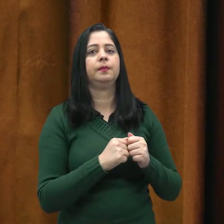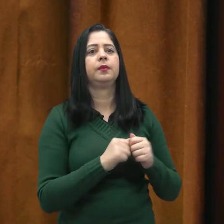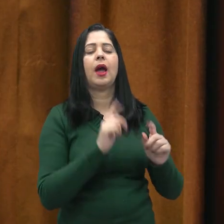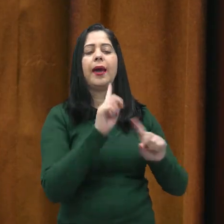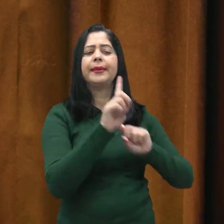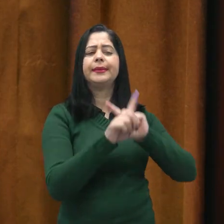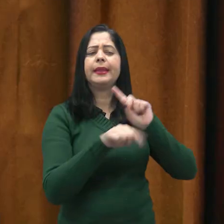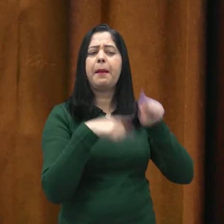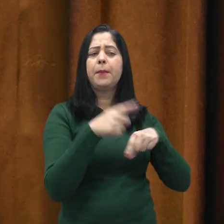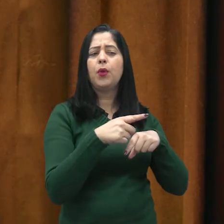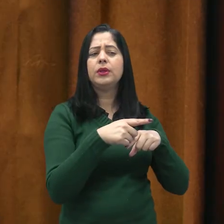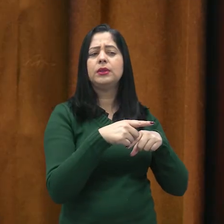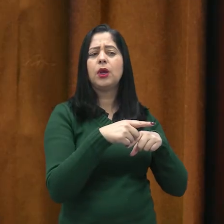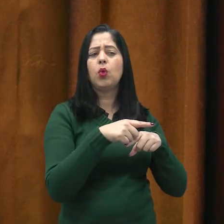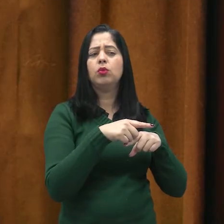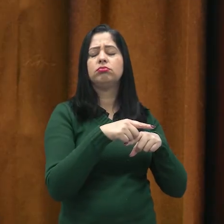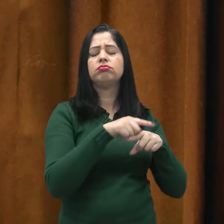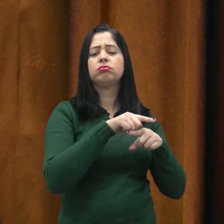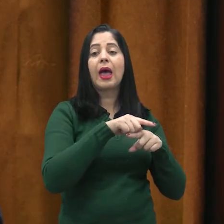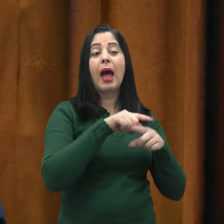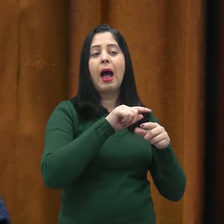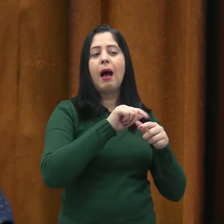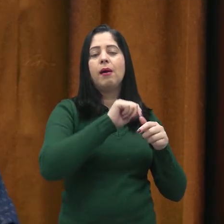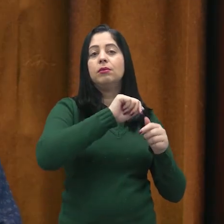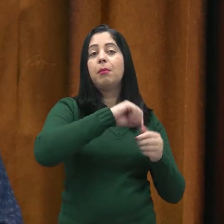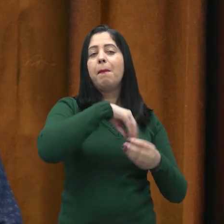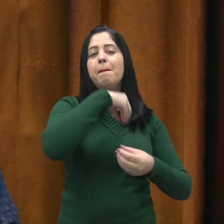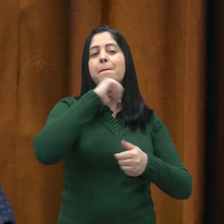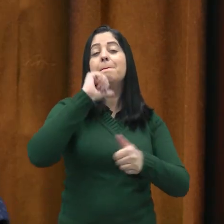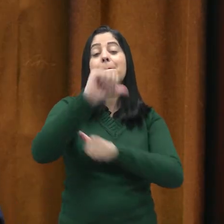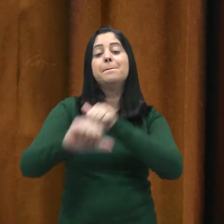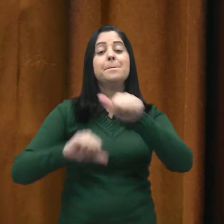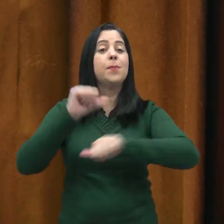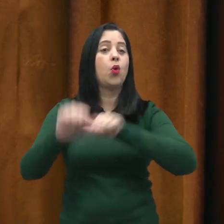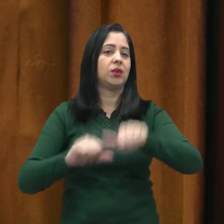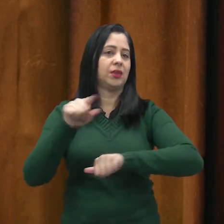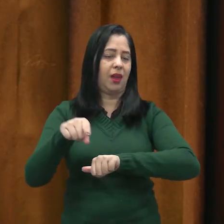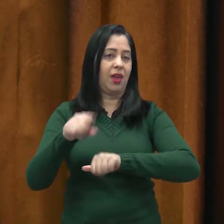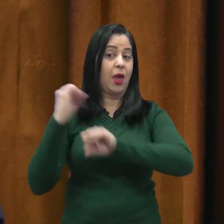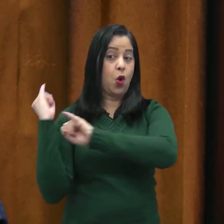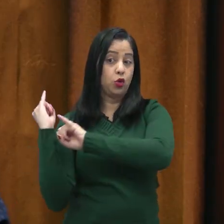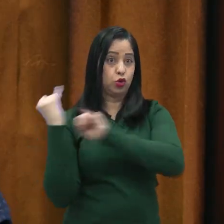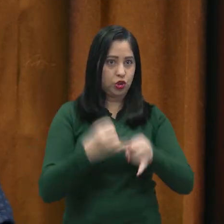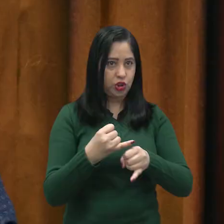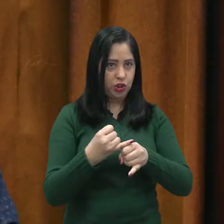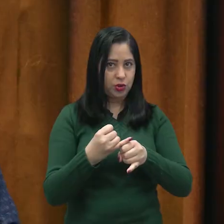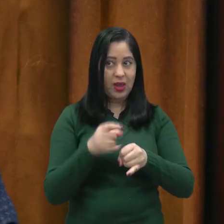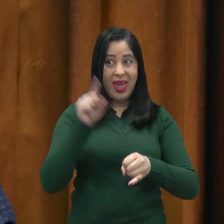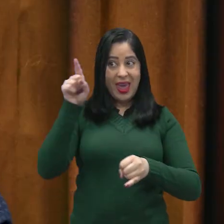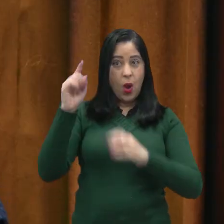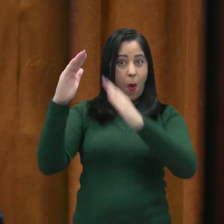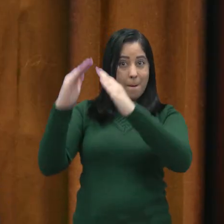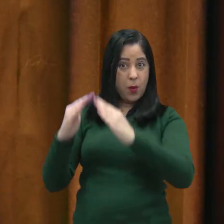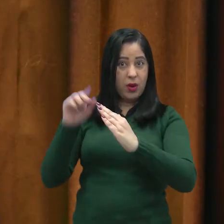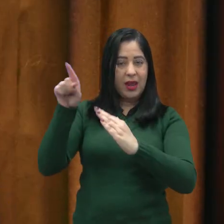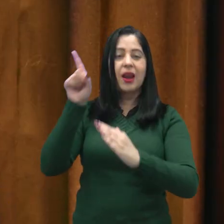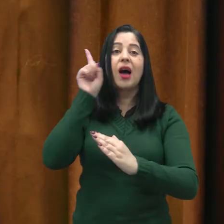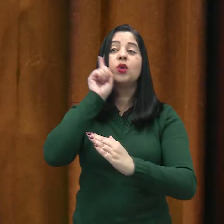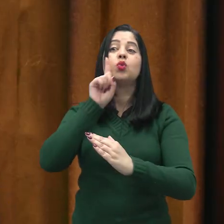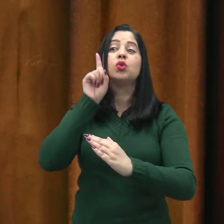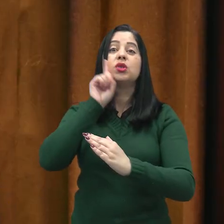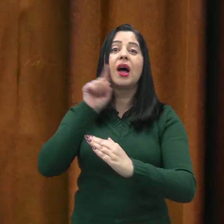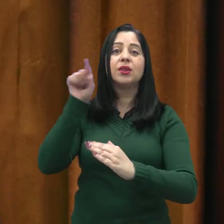eu migrei para o jiu-jitsu em 2000, né? Eu fui morar nos Estados Unidos, e nisso que eu fui morar um tempo